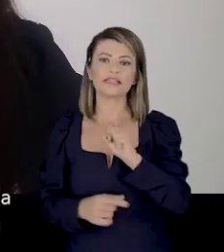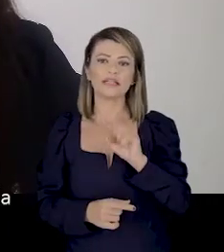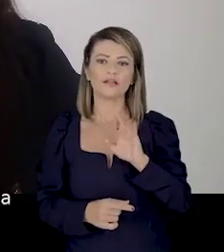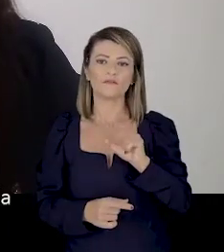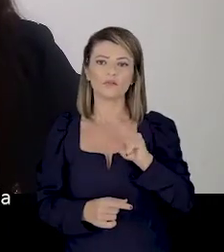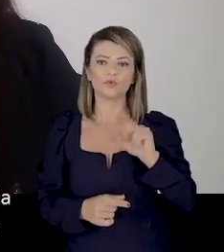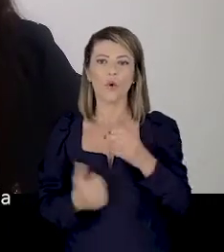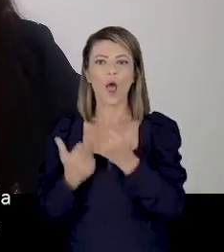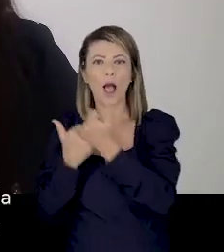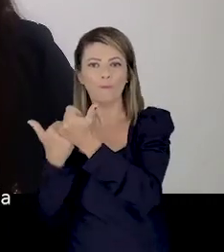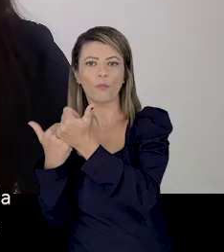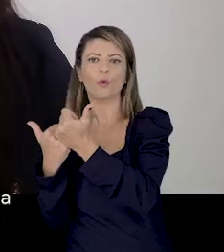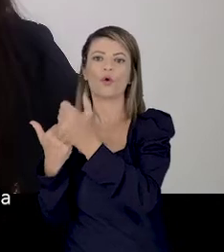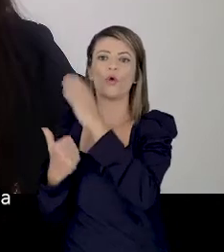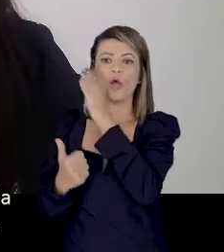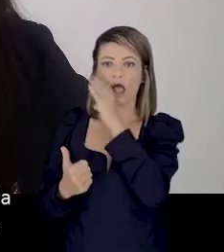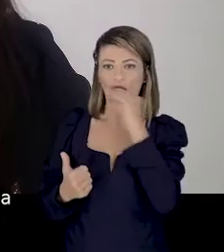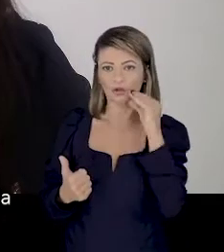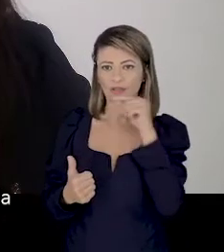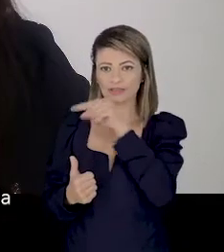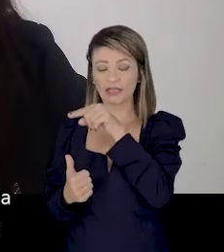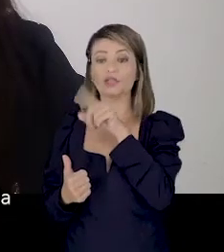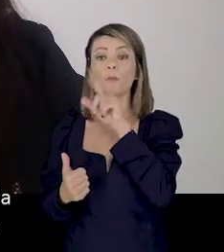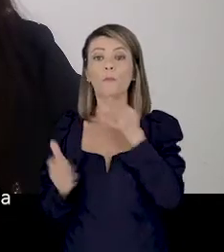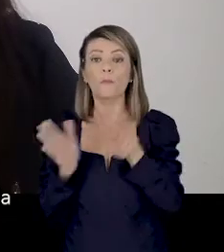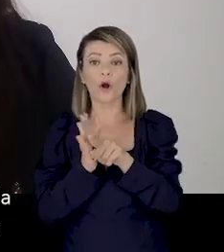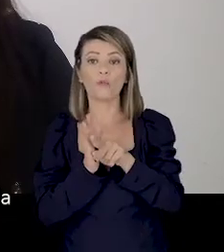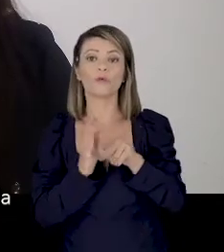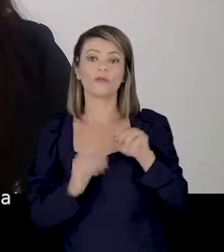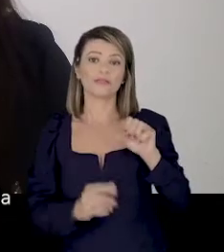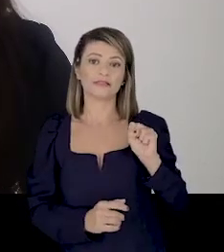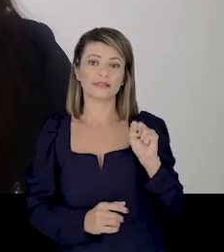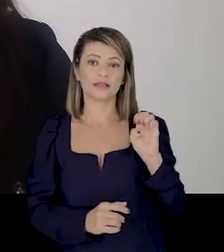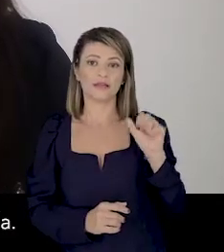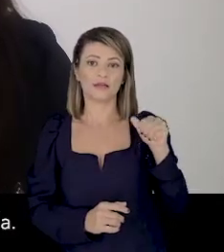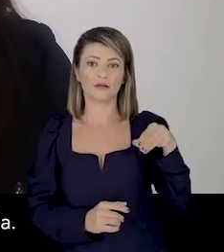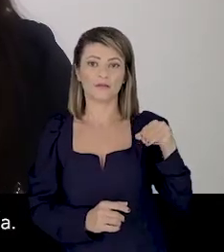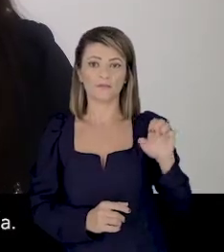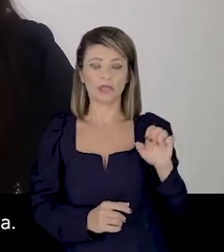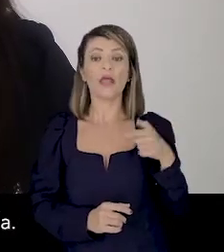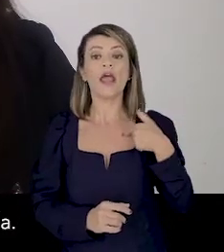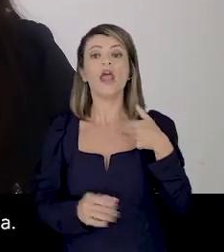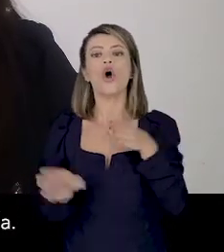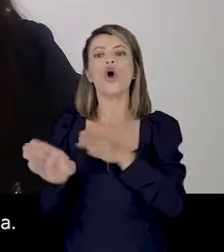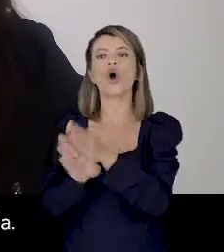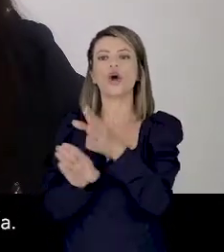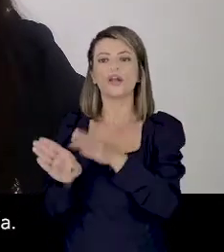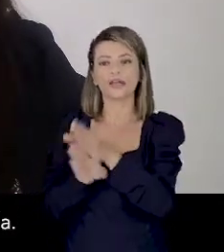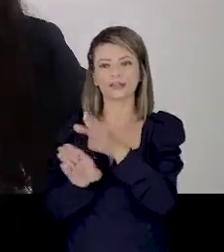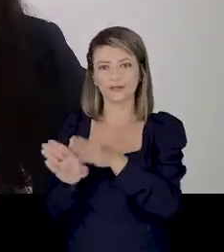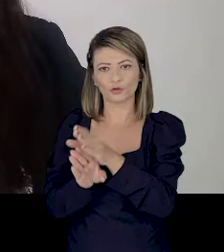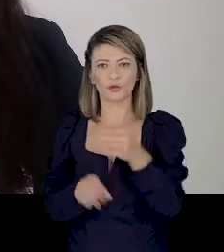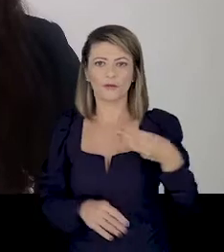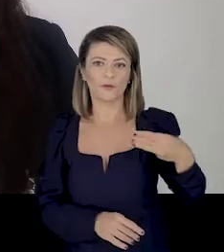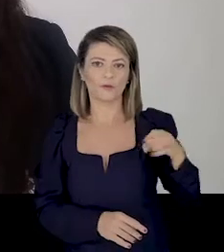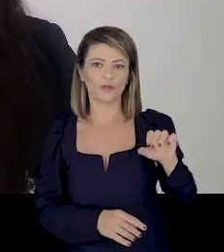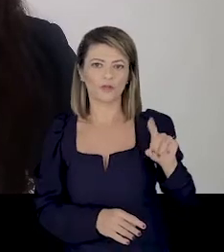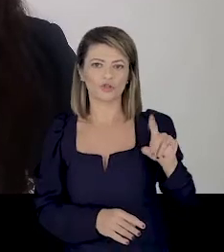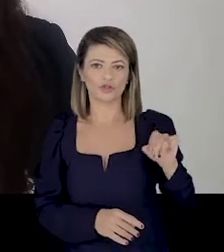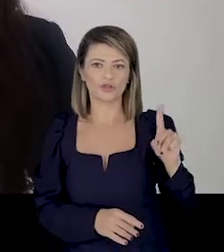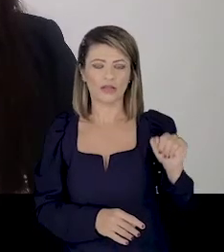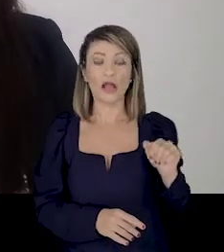Apoio ao Adolescente com Medida Socioeducativa, o SEAMI, como orientadora de medida.